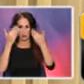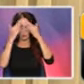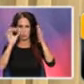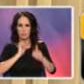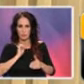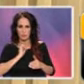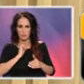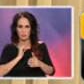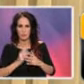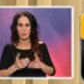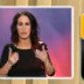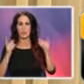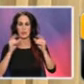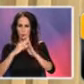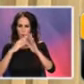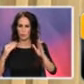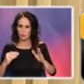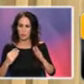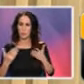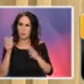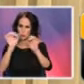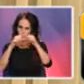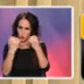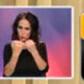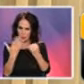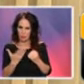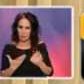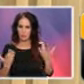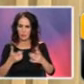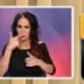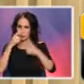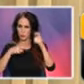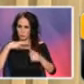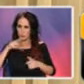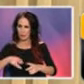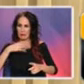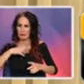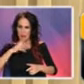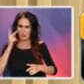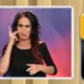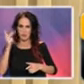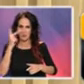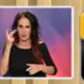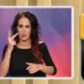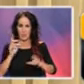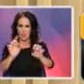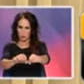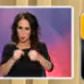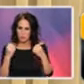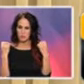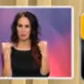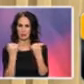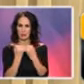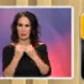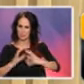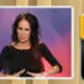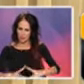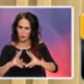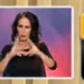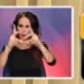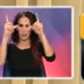democracia e do modelo de sociedade em que os portugueses querem viver, uma sociedade